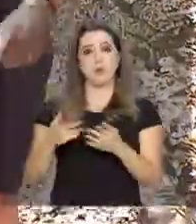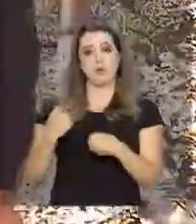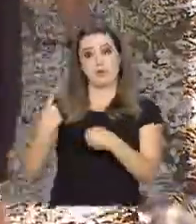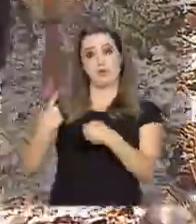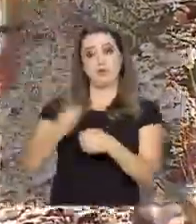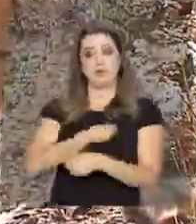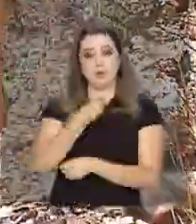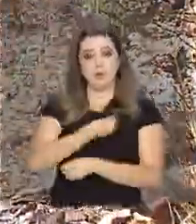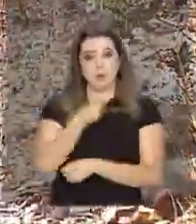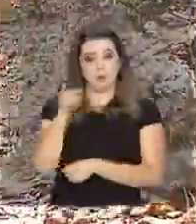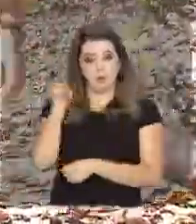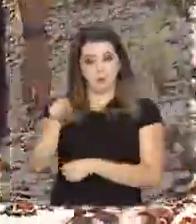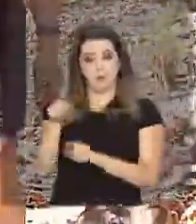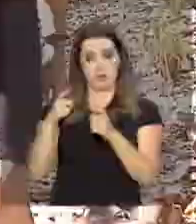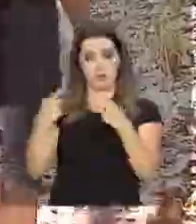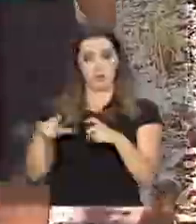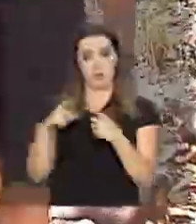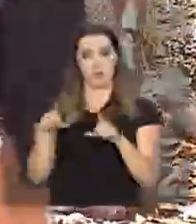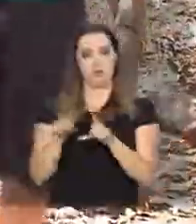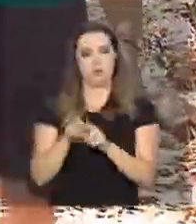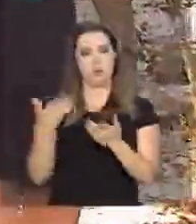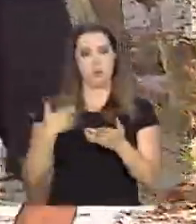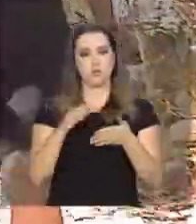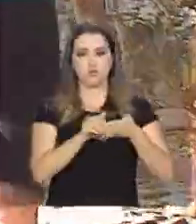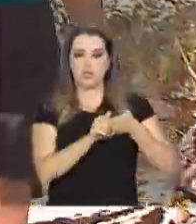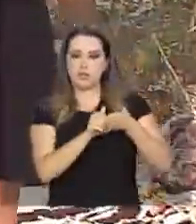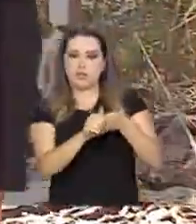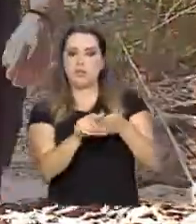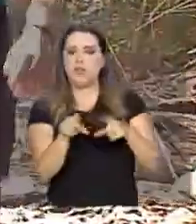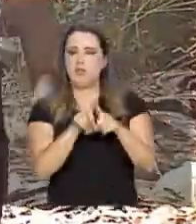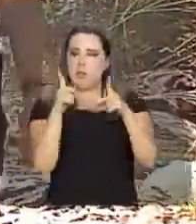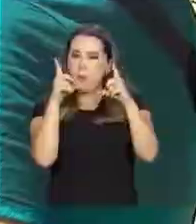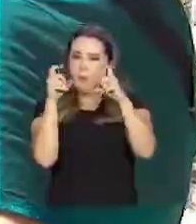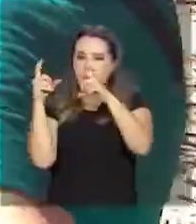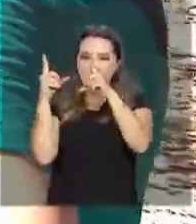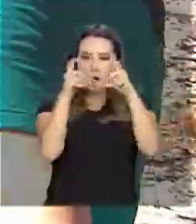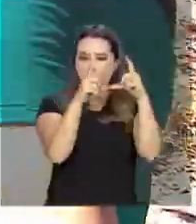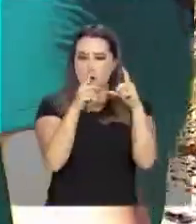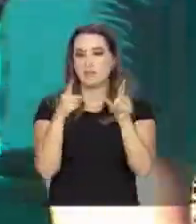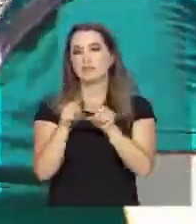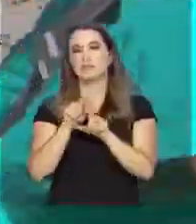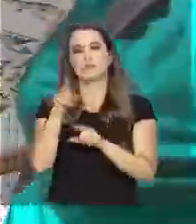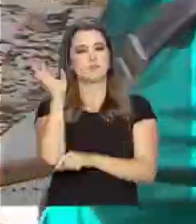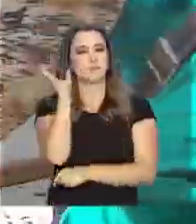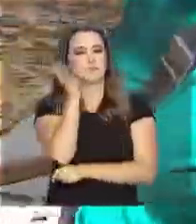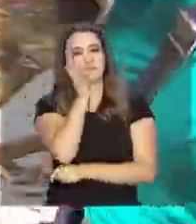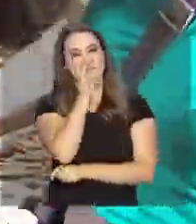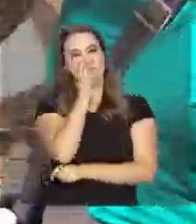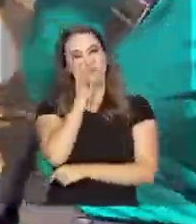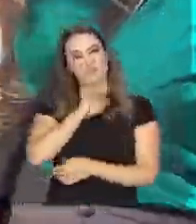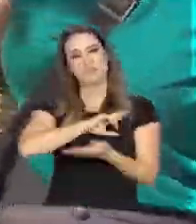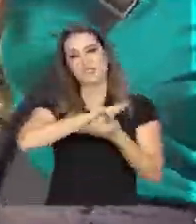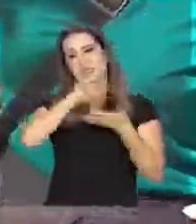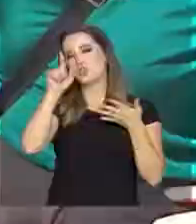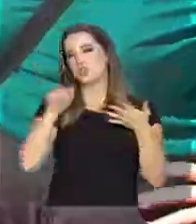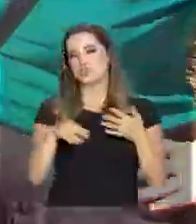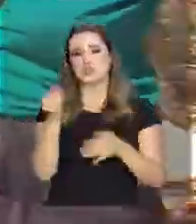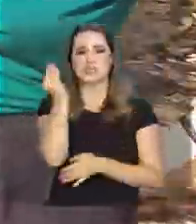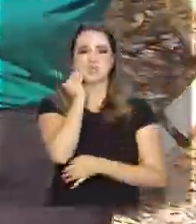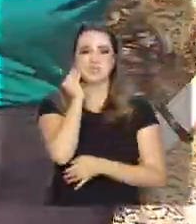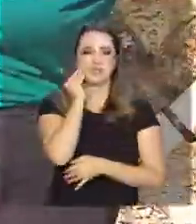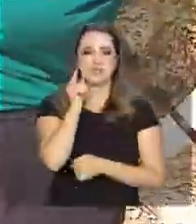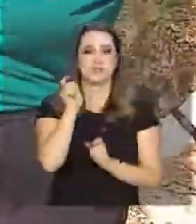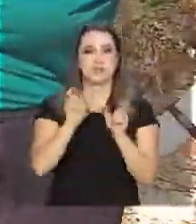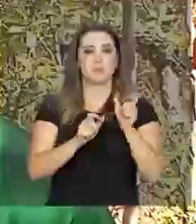Hoje trabalha como guia e fotógrafo e diz que um dos encantos do Parque Nacional é proporcionar diferentes experiências dependendo